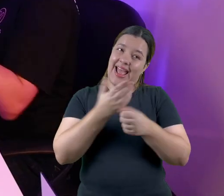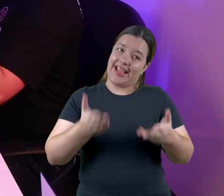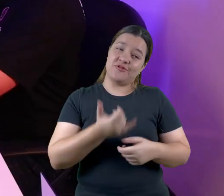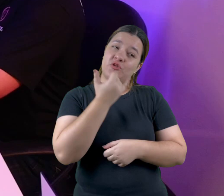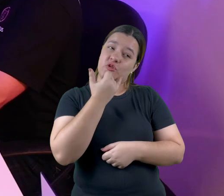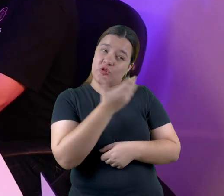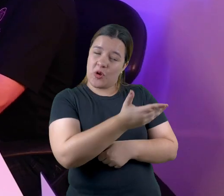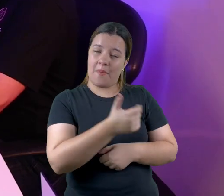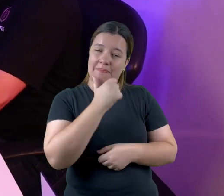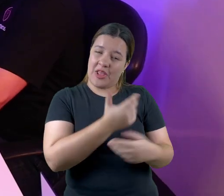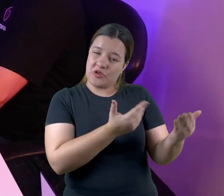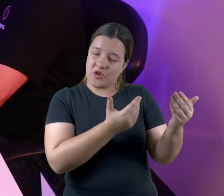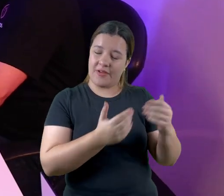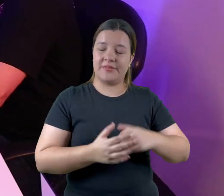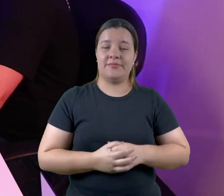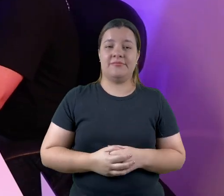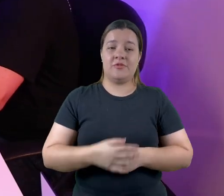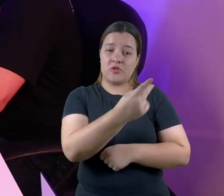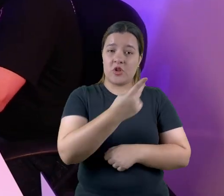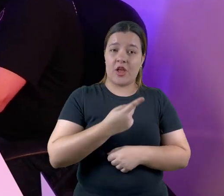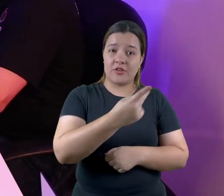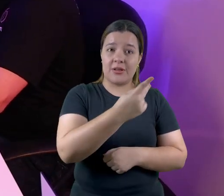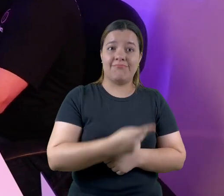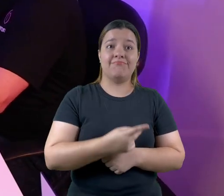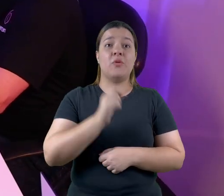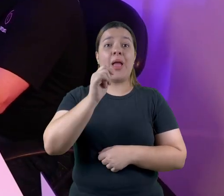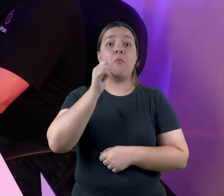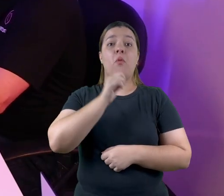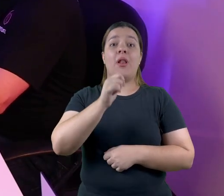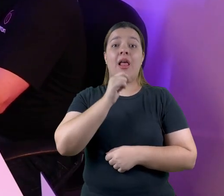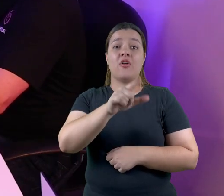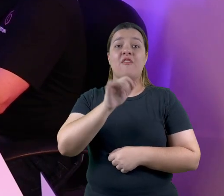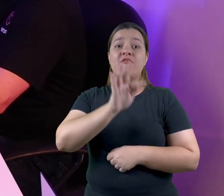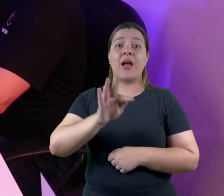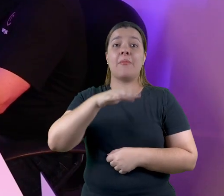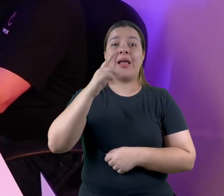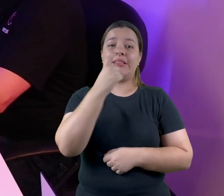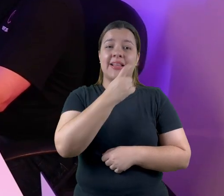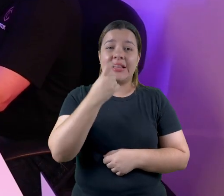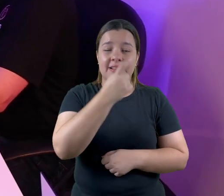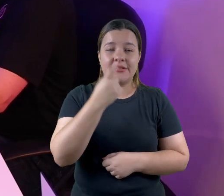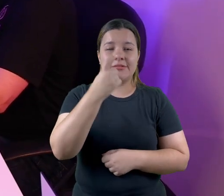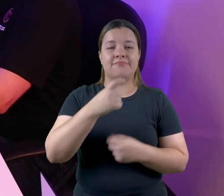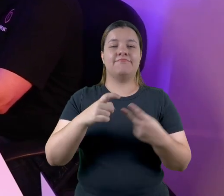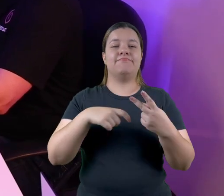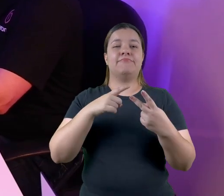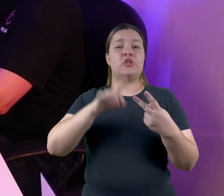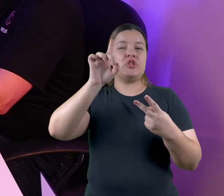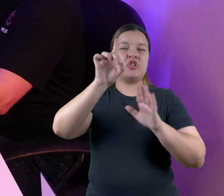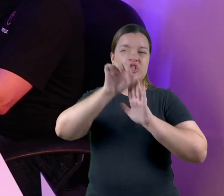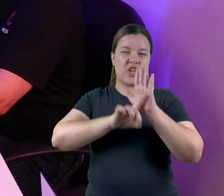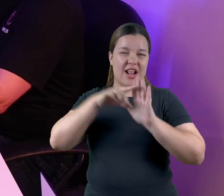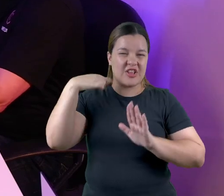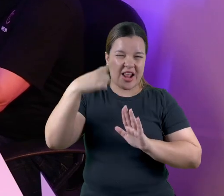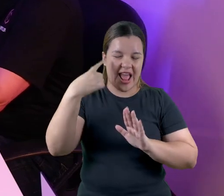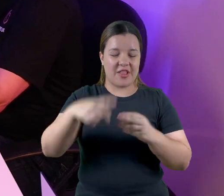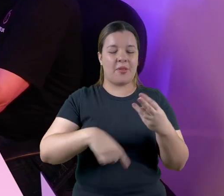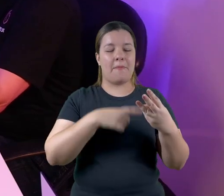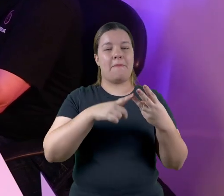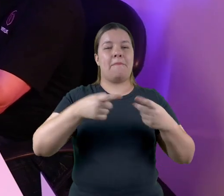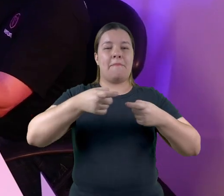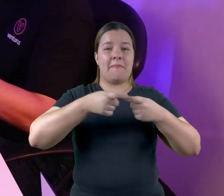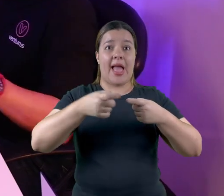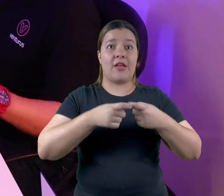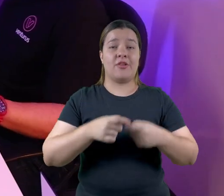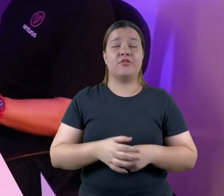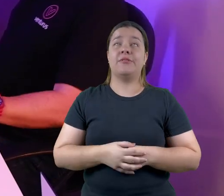Aline e na nossa época a mulher fazia Odonto direito e Medicina né PR é Odonto direito e medicina era isso né